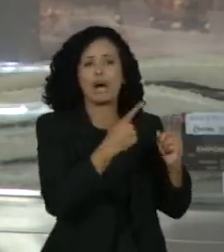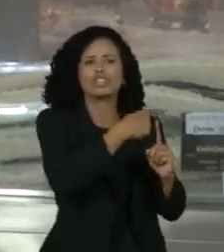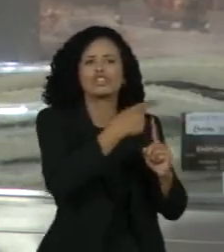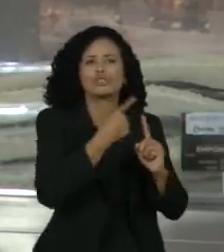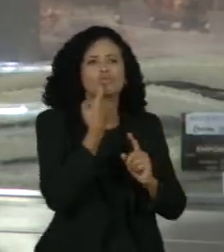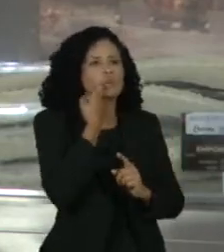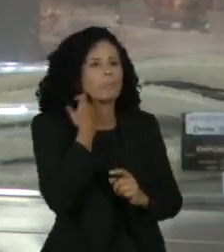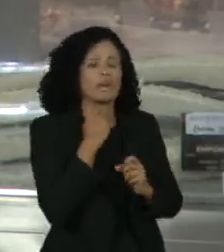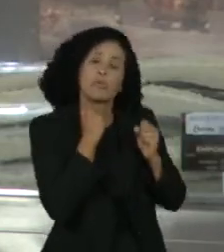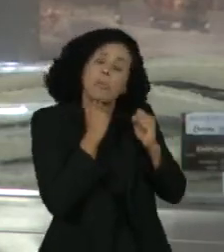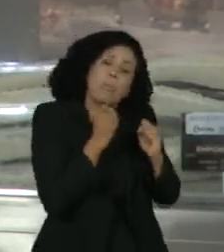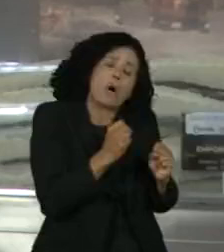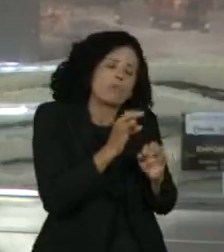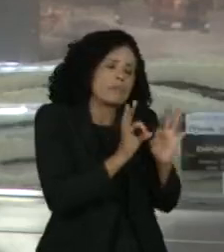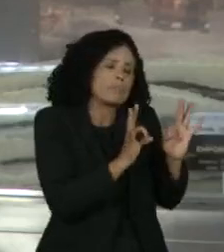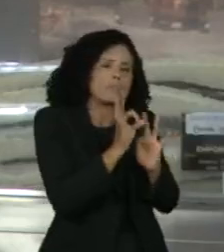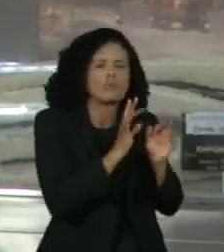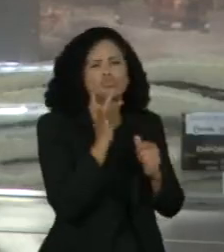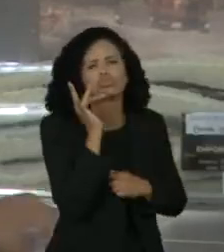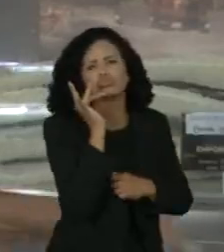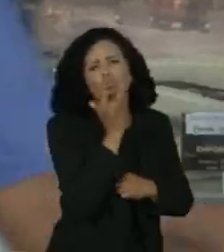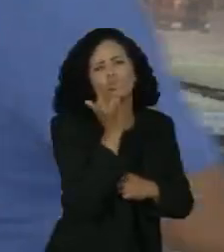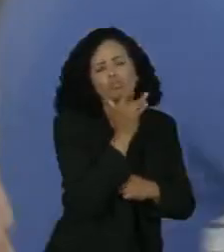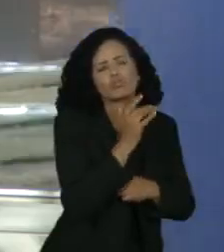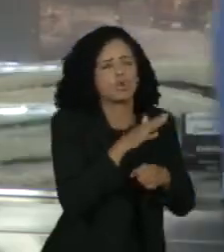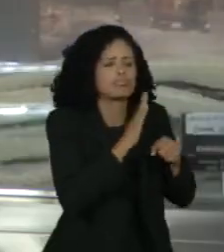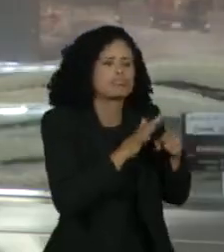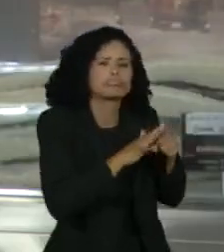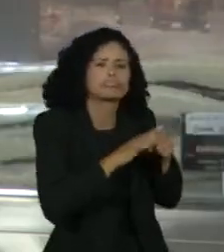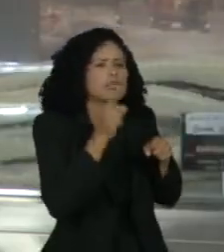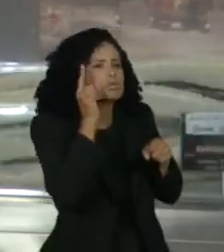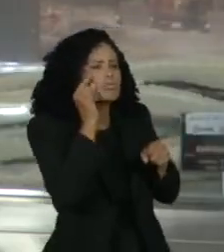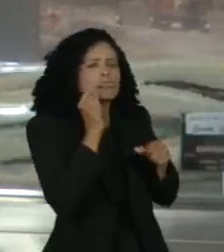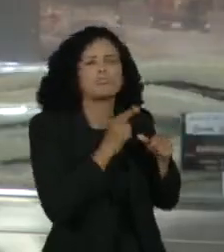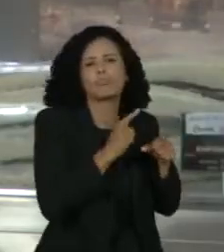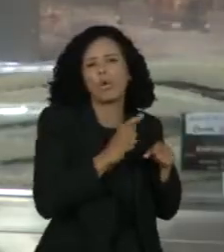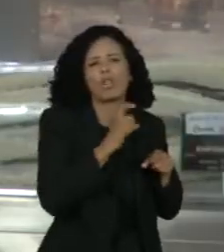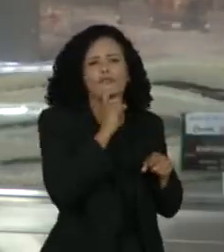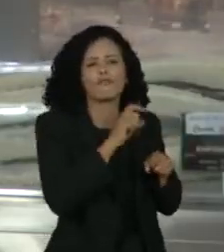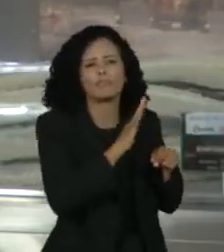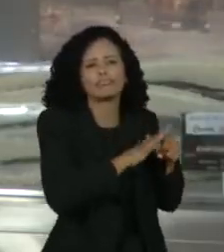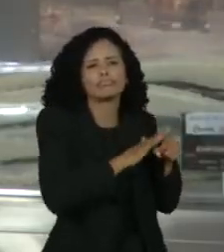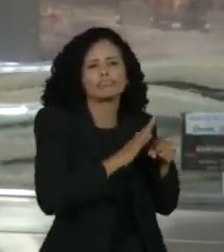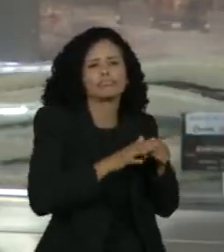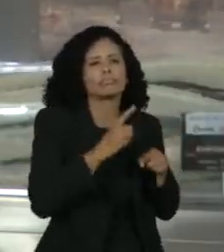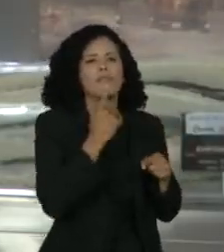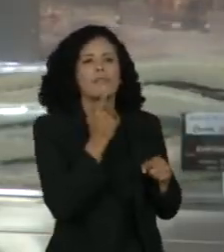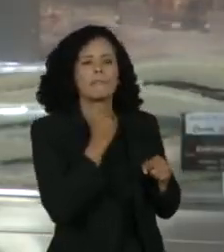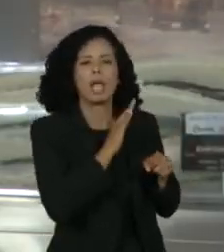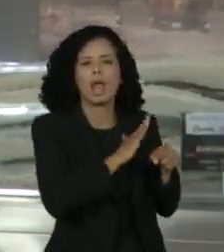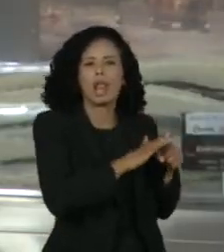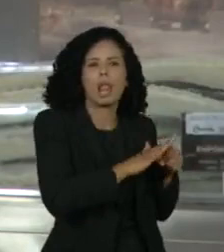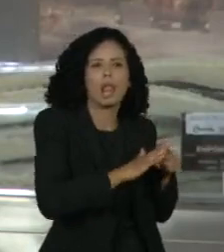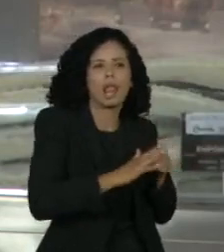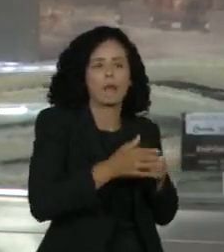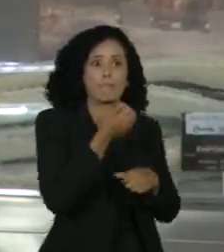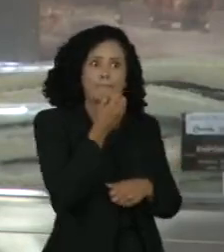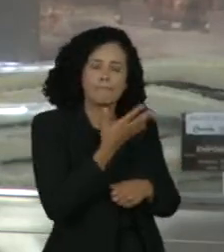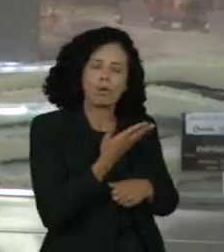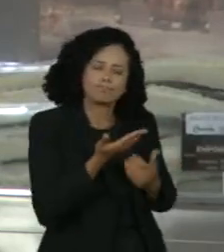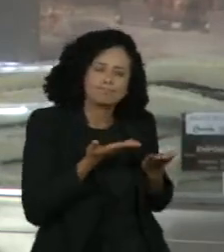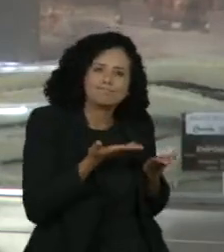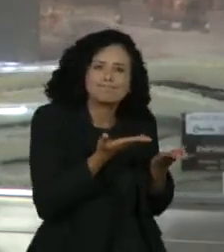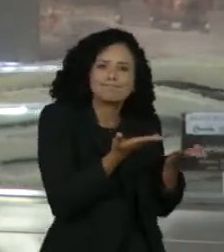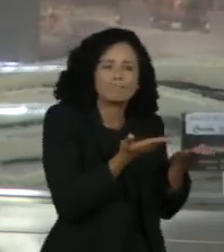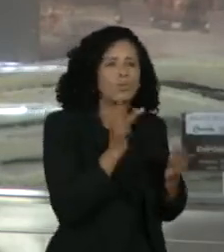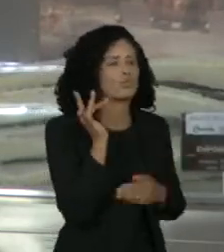uma sardinha bem saborosa, com cebola, pimentão, tomate. Né, existem aí ao forno e a